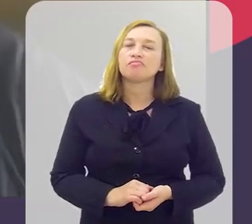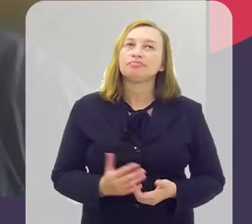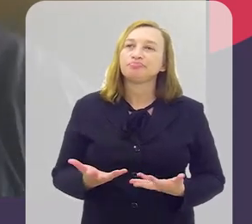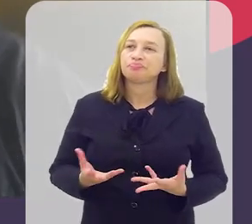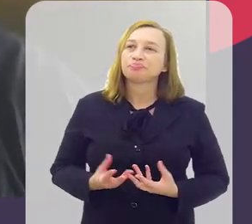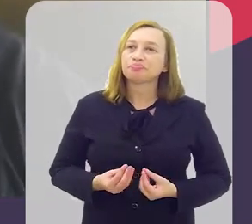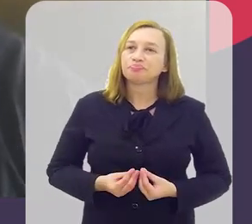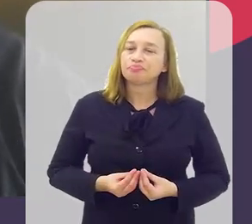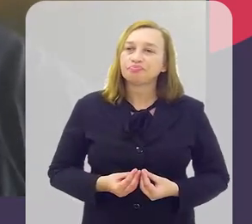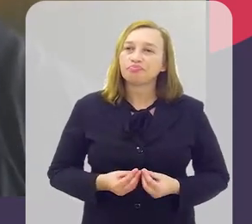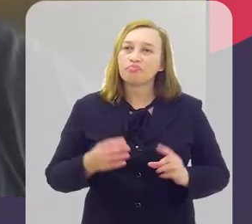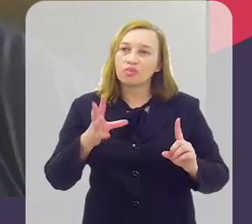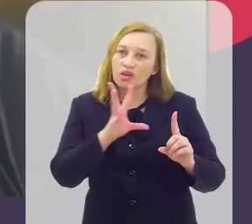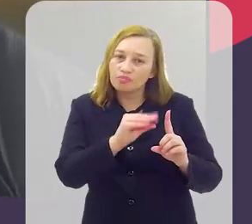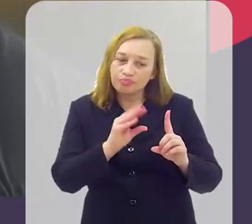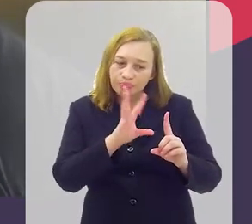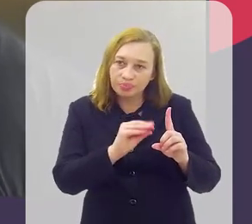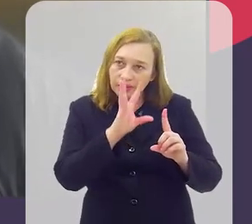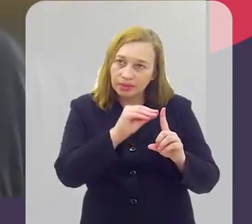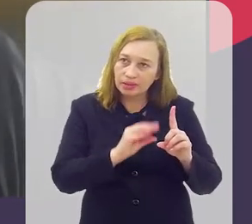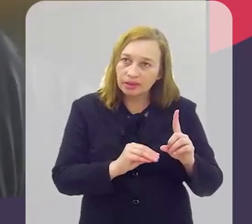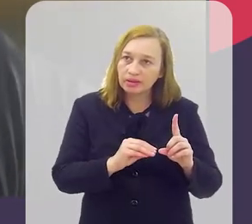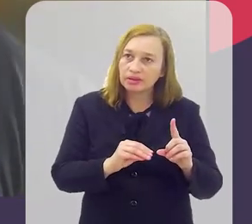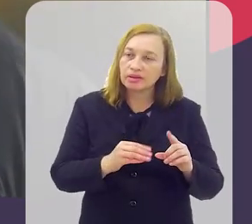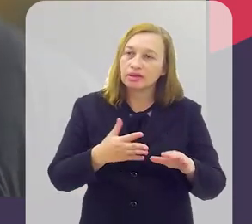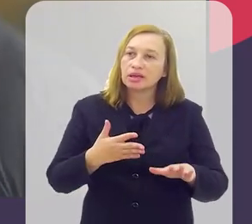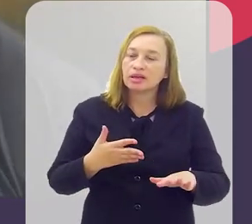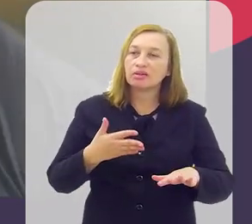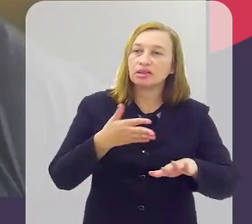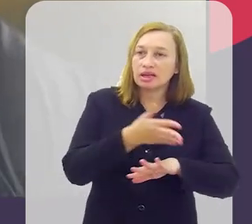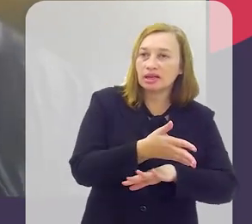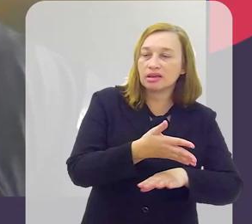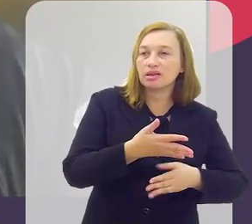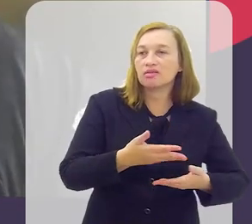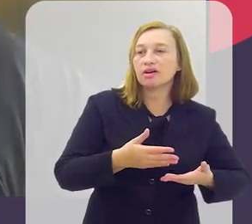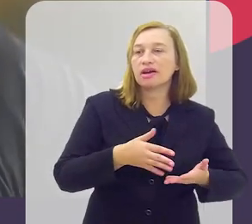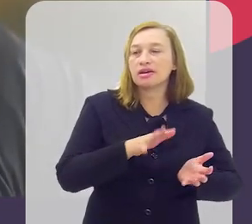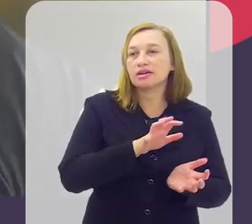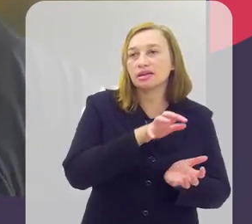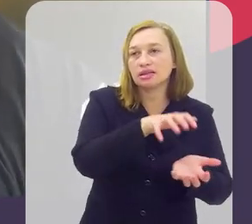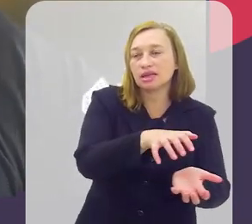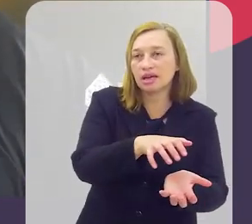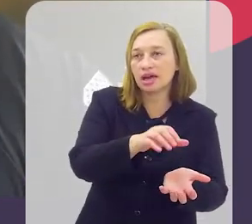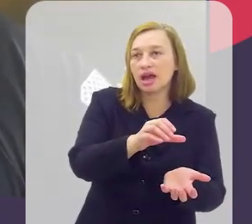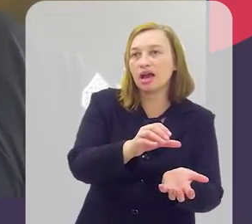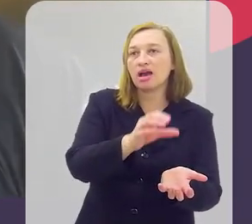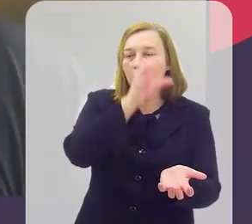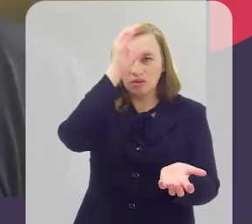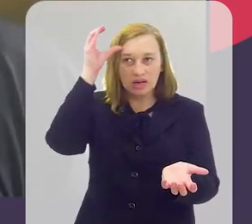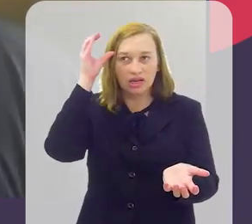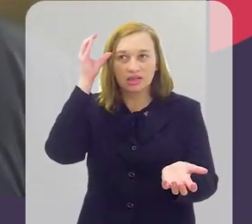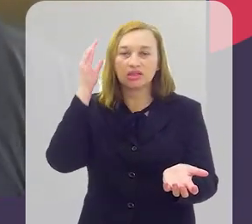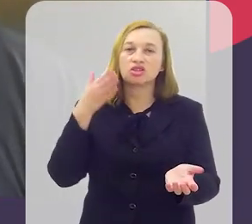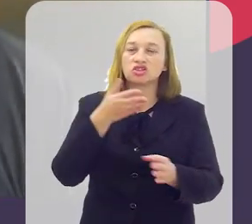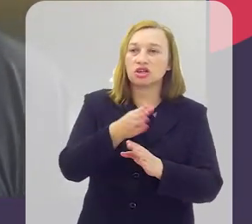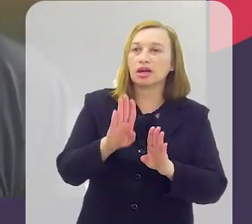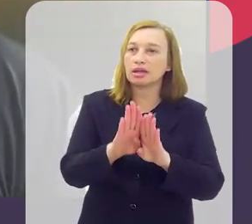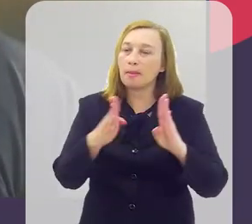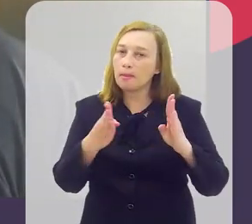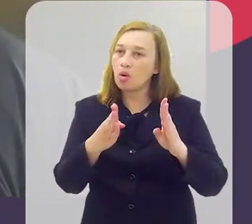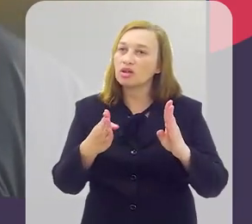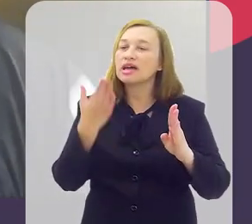tem muito assédio quando elas vão fazer a entrega para o cliente, quando subiram e chega na porta